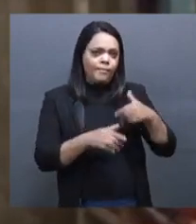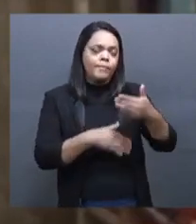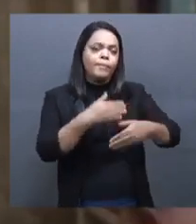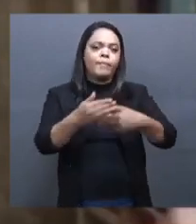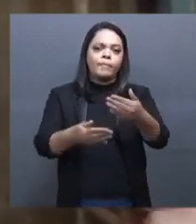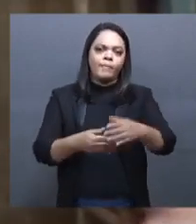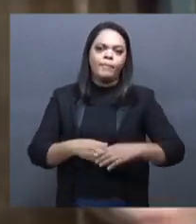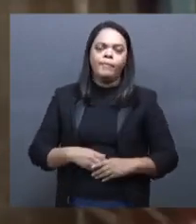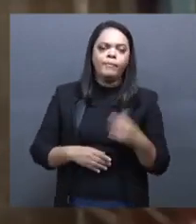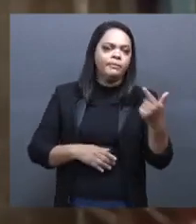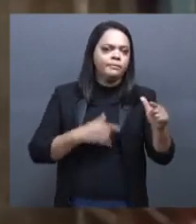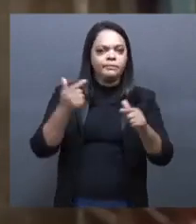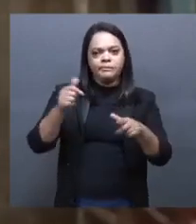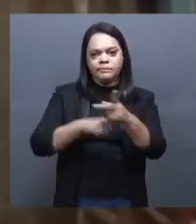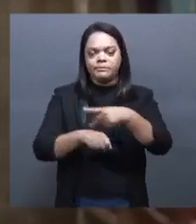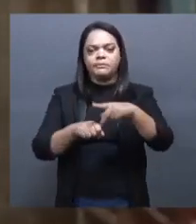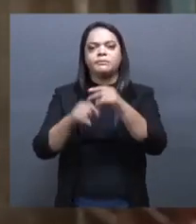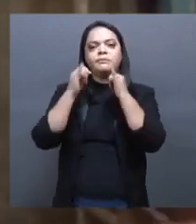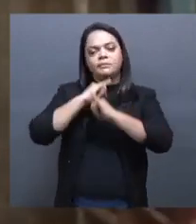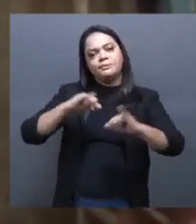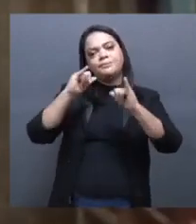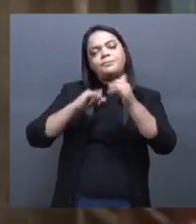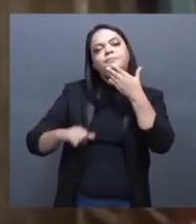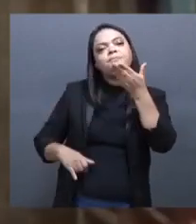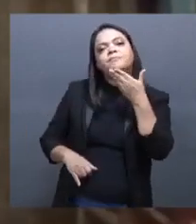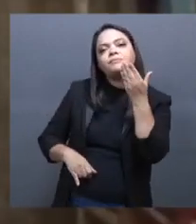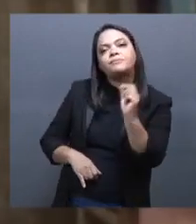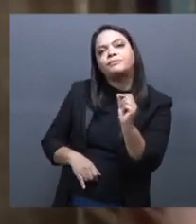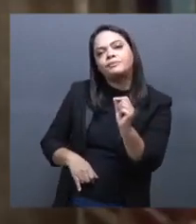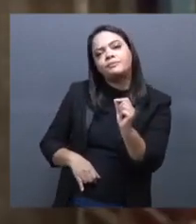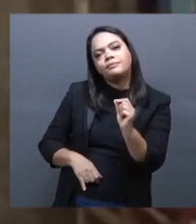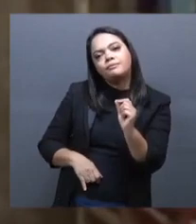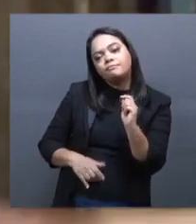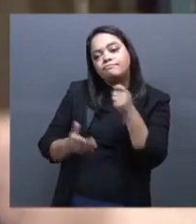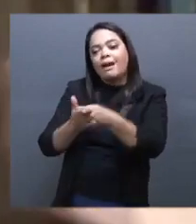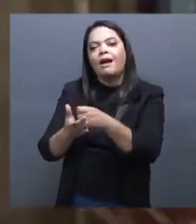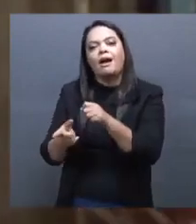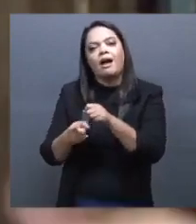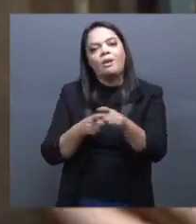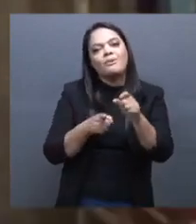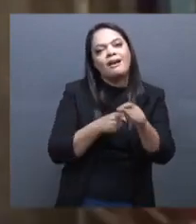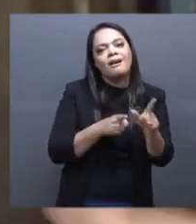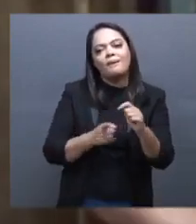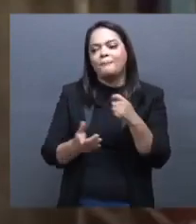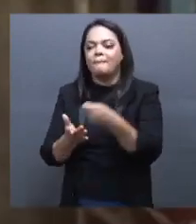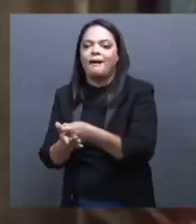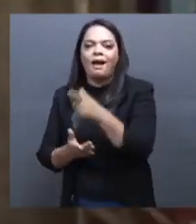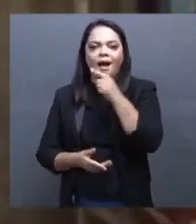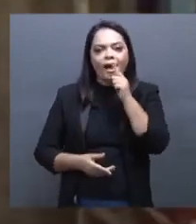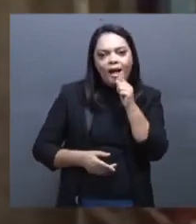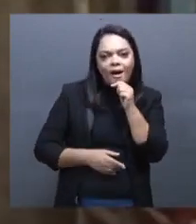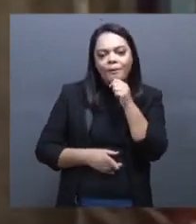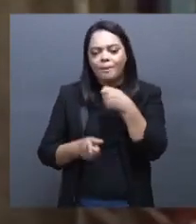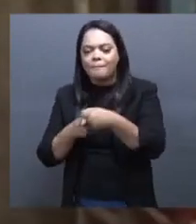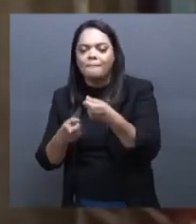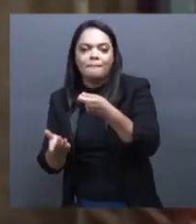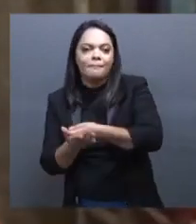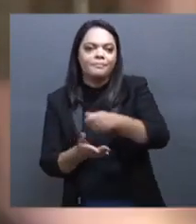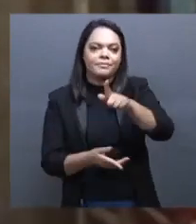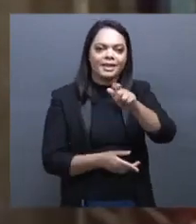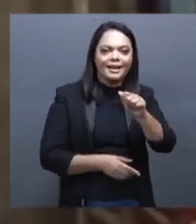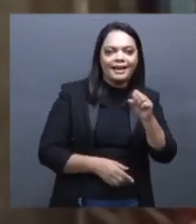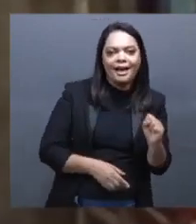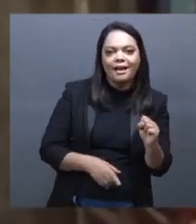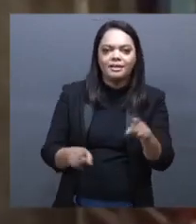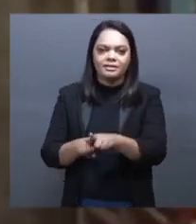né? Outros países anunciaram facilidades para o pagamento de aluguéis, para o pagamento de água, de gás, de luz, né?